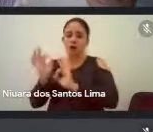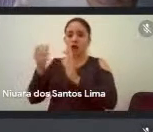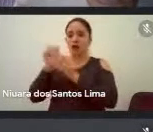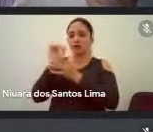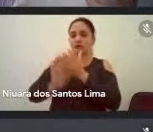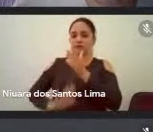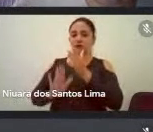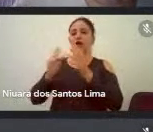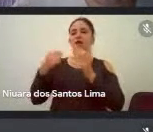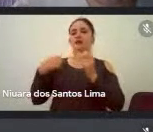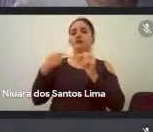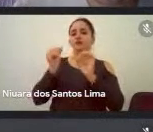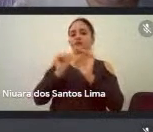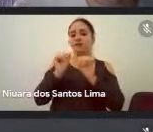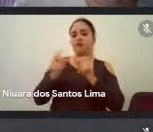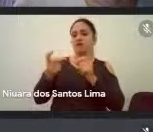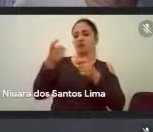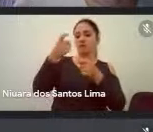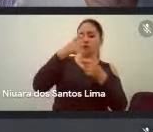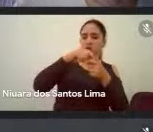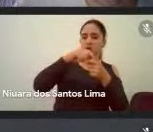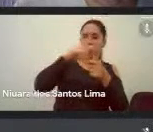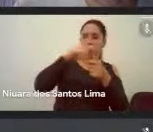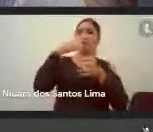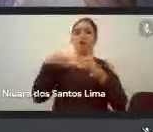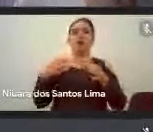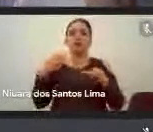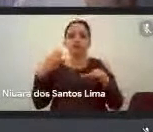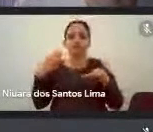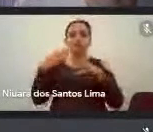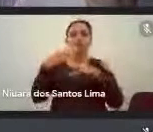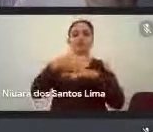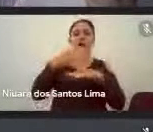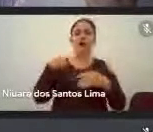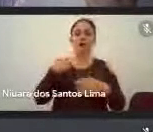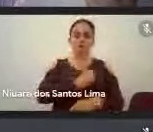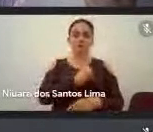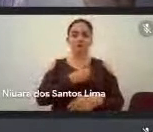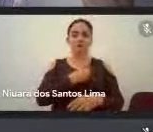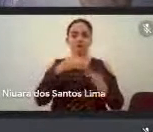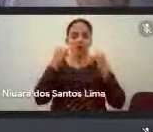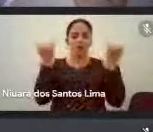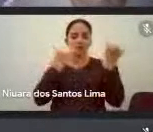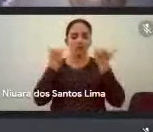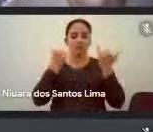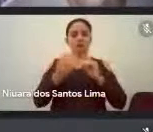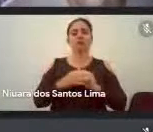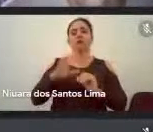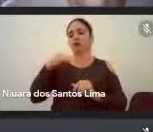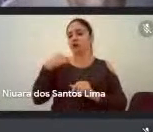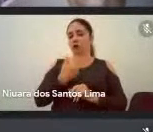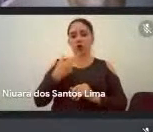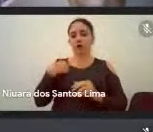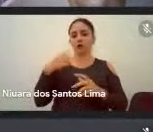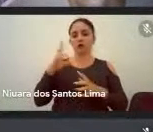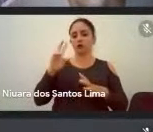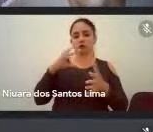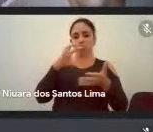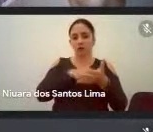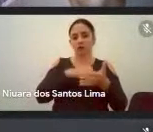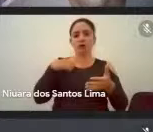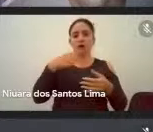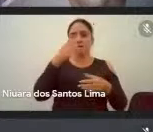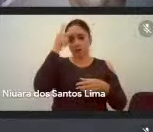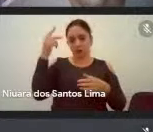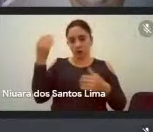de elicitação, ela voltou ao campo para elicitar dados. No nosso caso, nós não voltamos às pessoas que